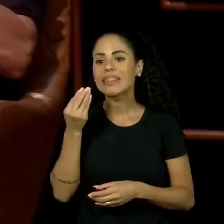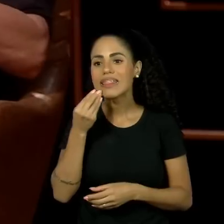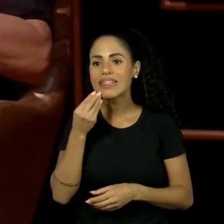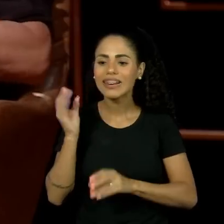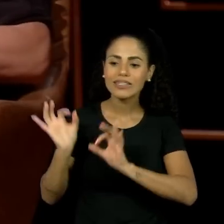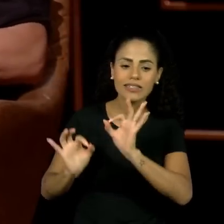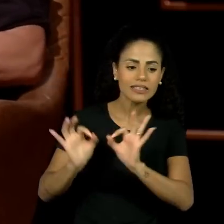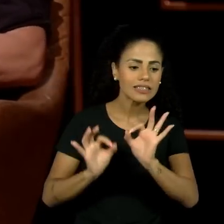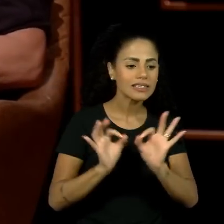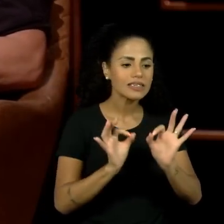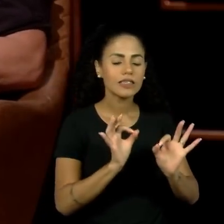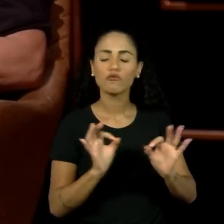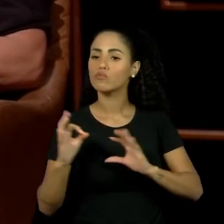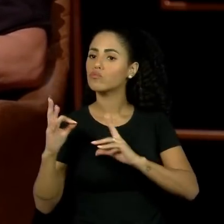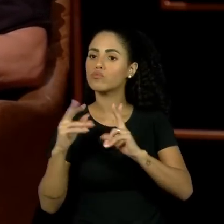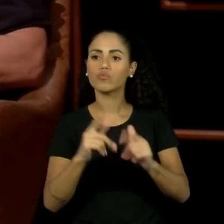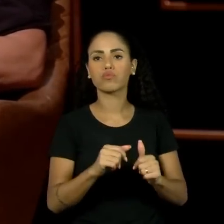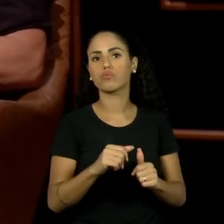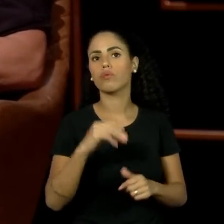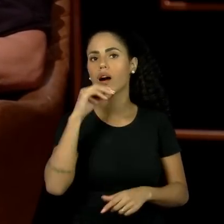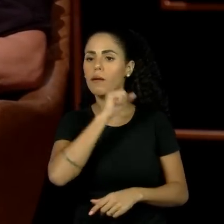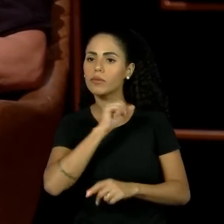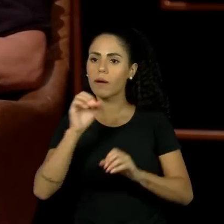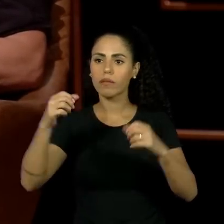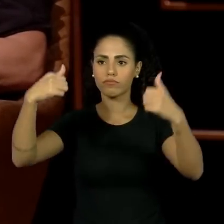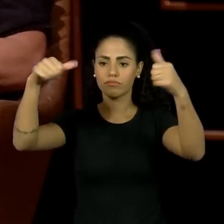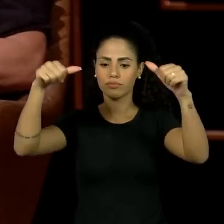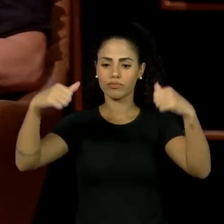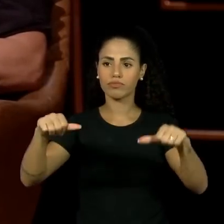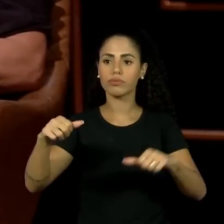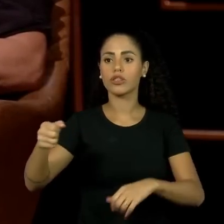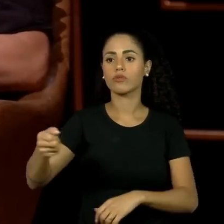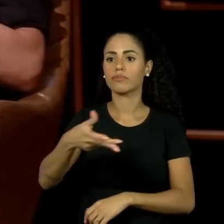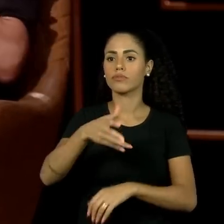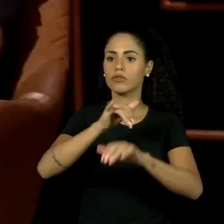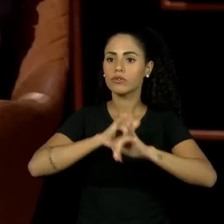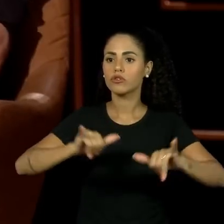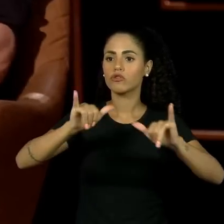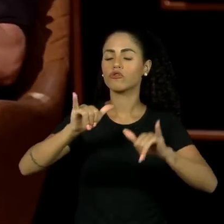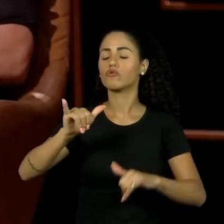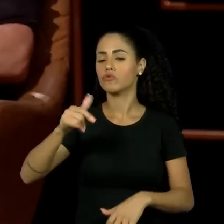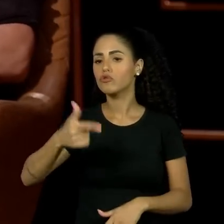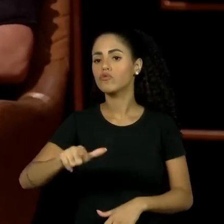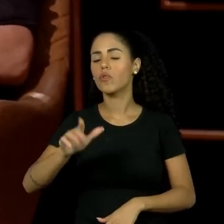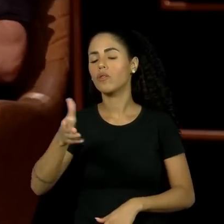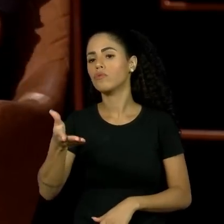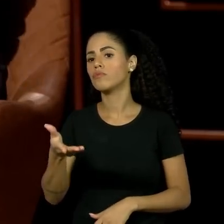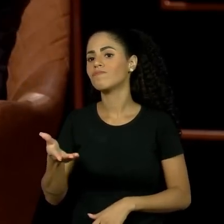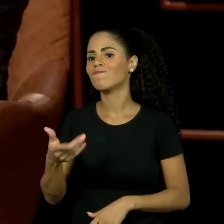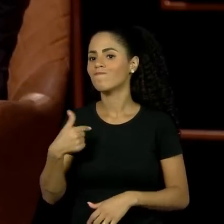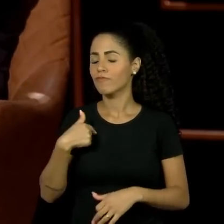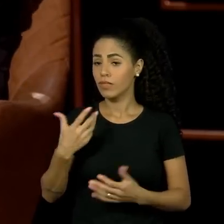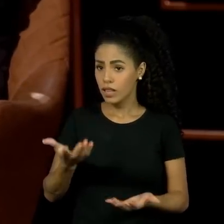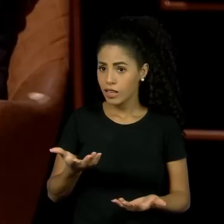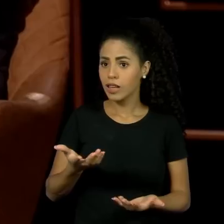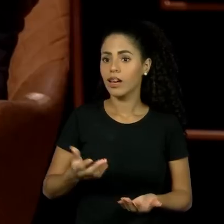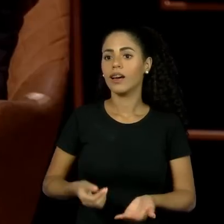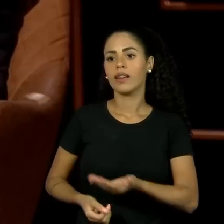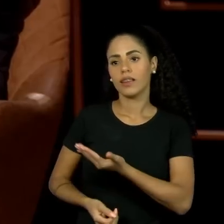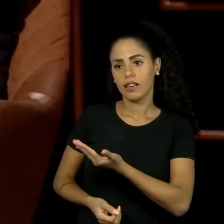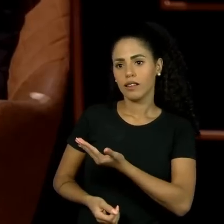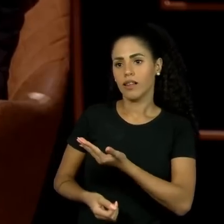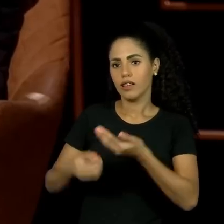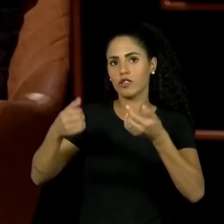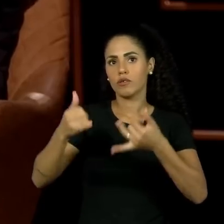colocar a peça em cartaz de novo, assim, e foi... E como a Eliane disse,